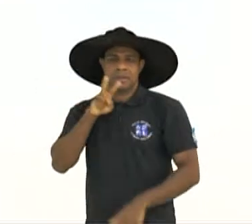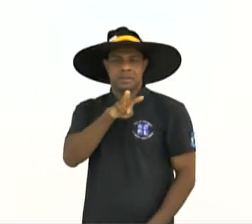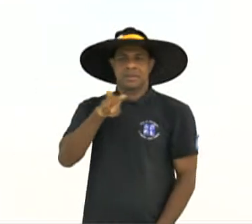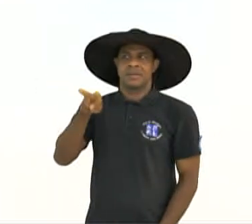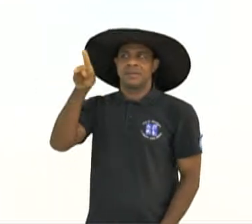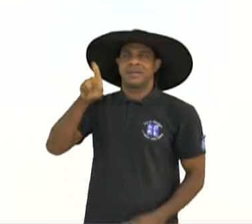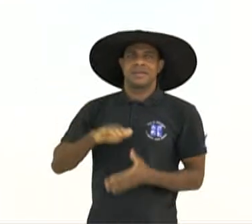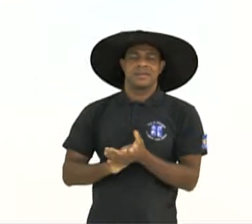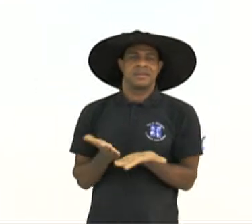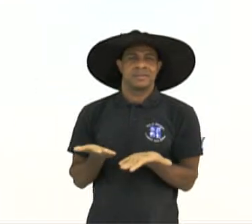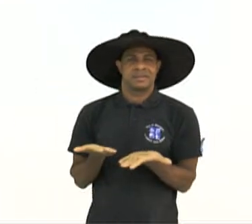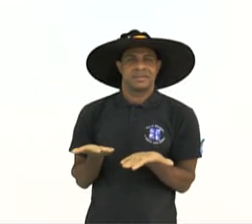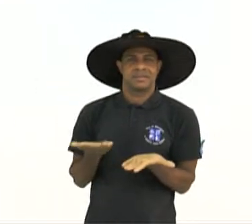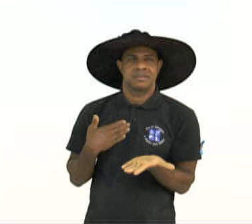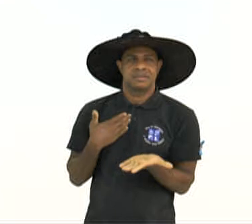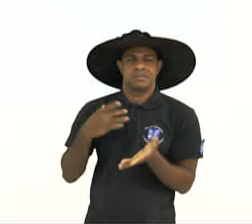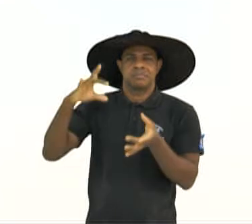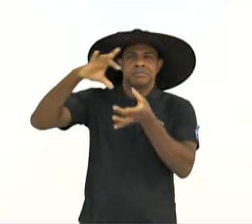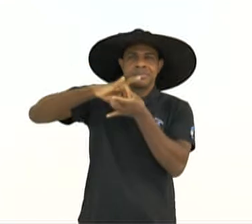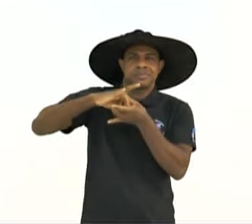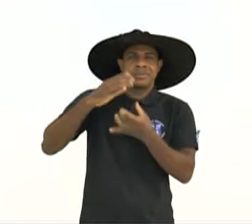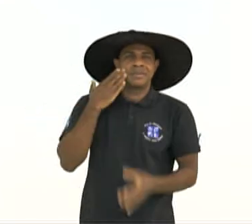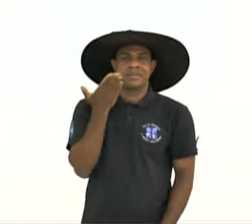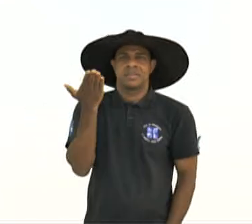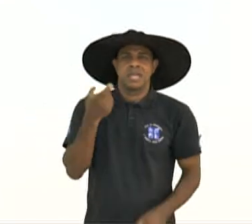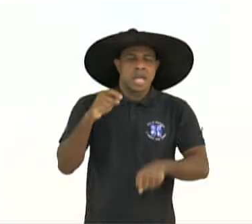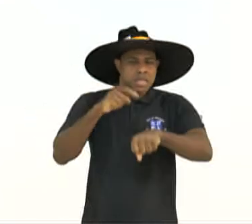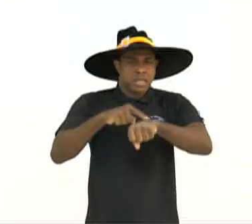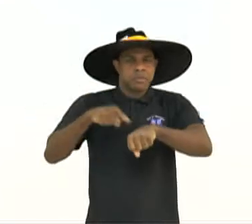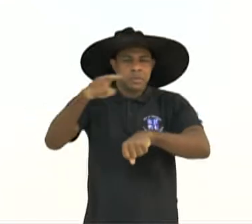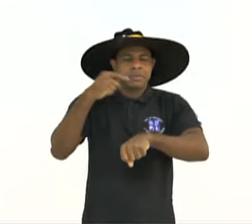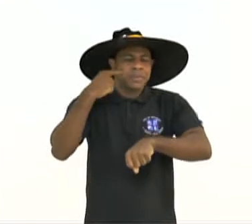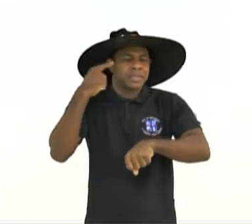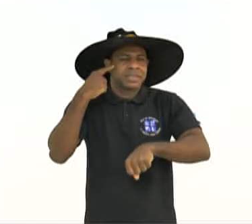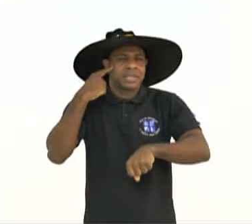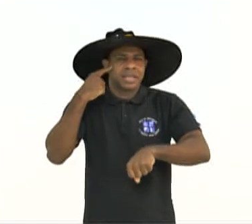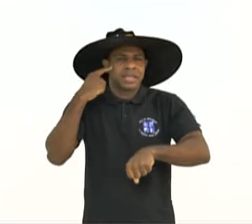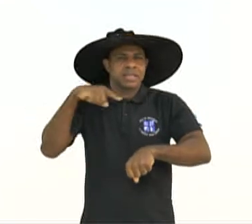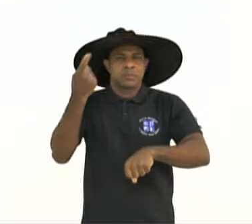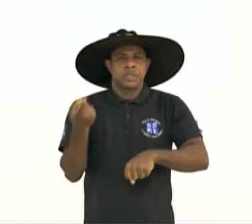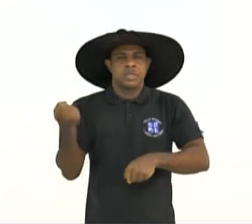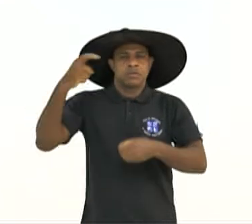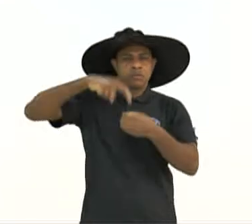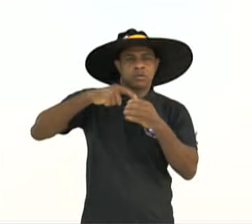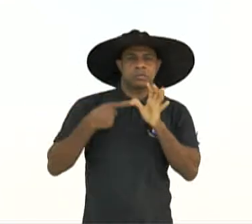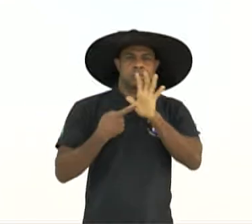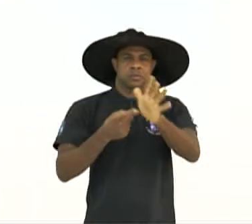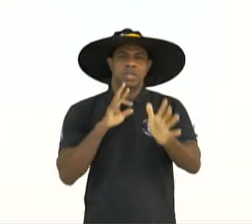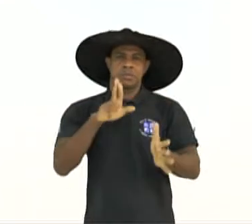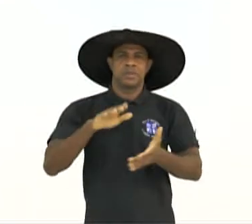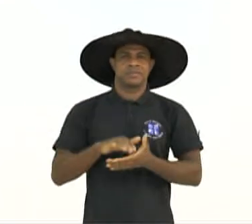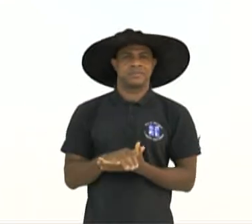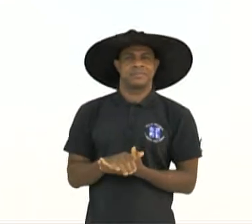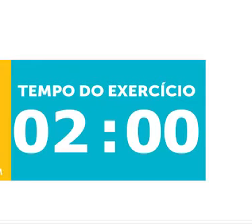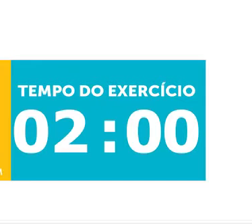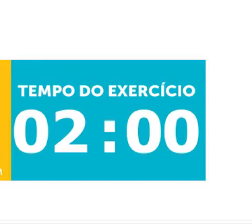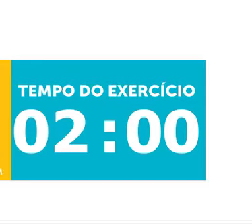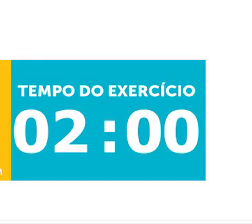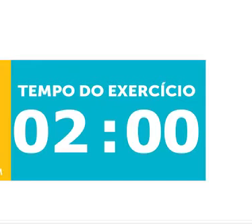Todas elas relacionadas ao vocabulário do Halloween. Vou dar um tempinho para vocês pensarem e a gente já volta.